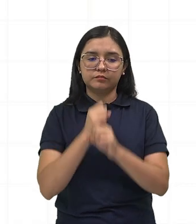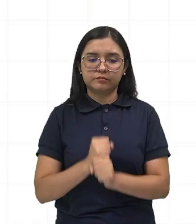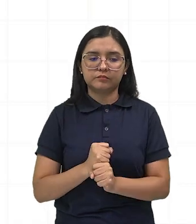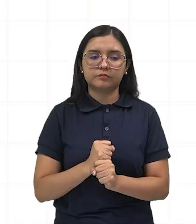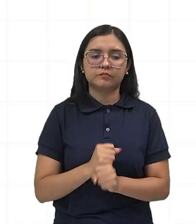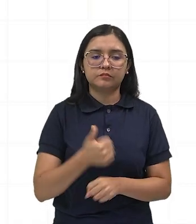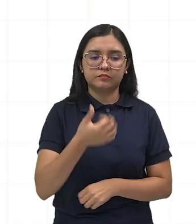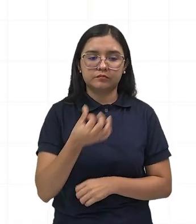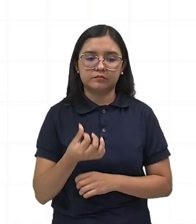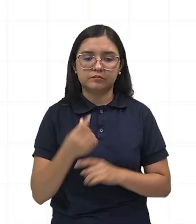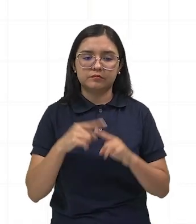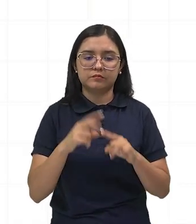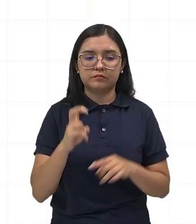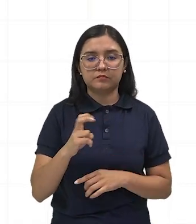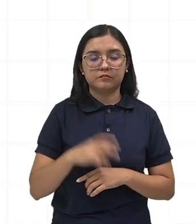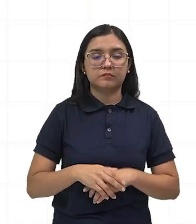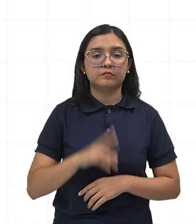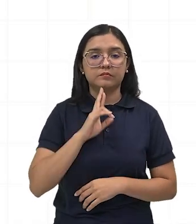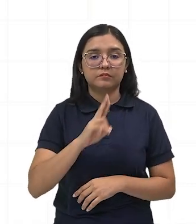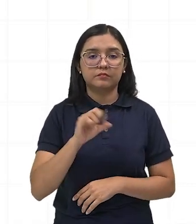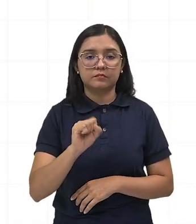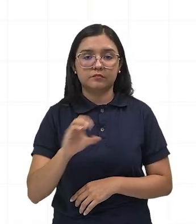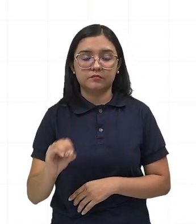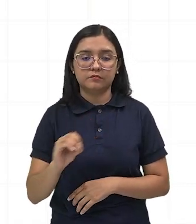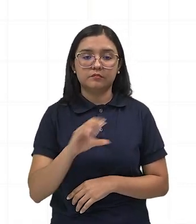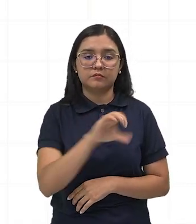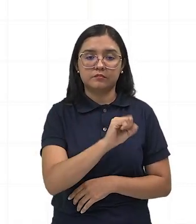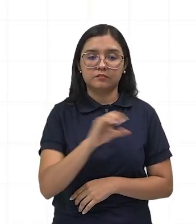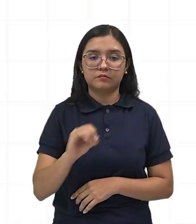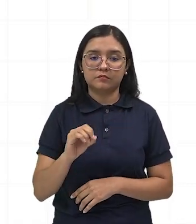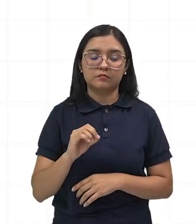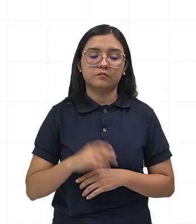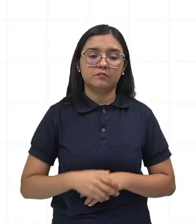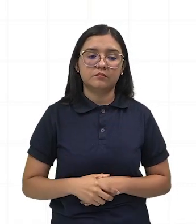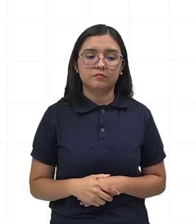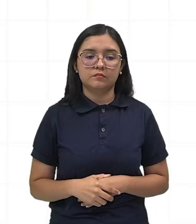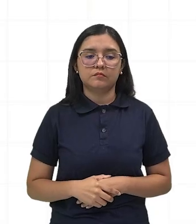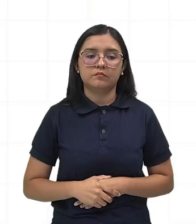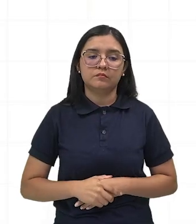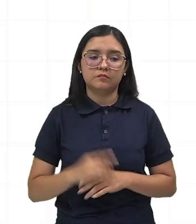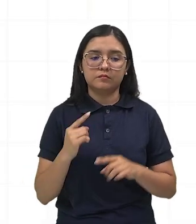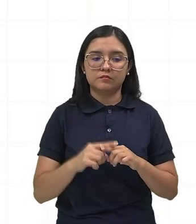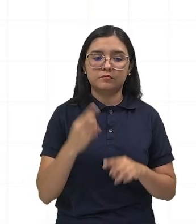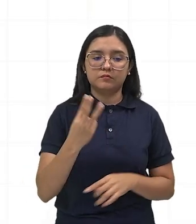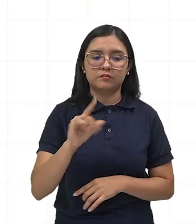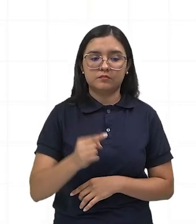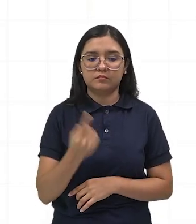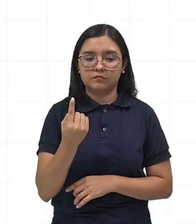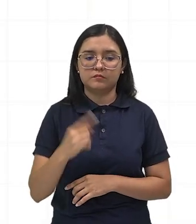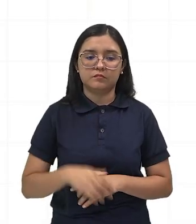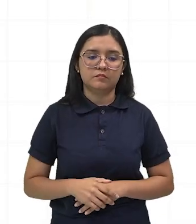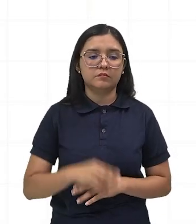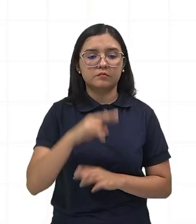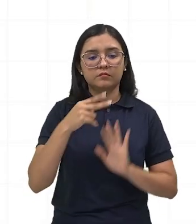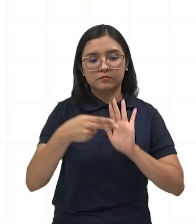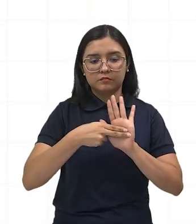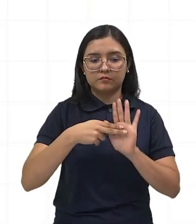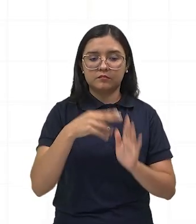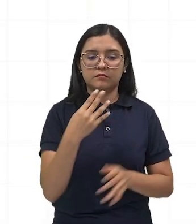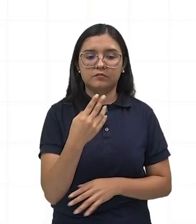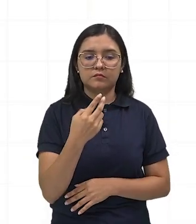16 vezes 5, né? Dá 80, e 80 vezes 3,1, chegamos a